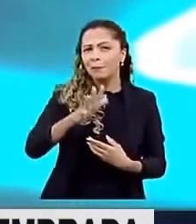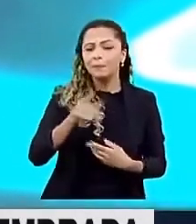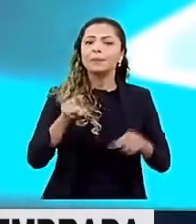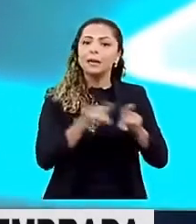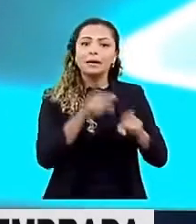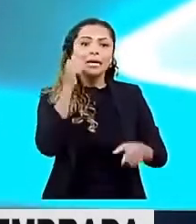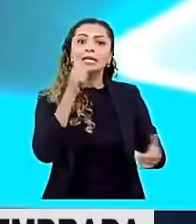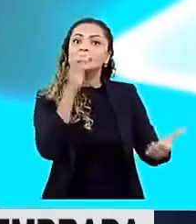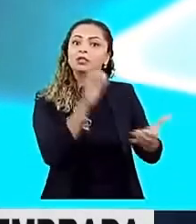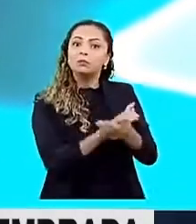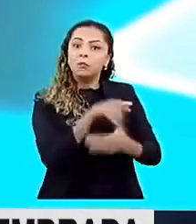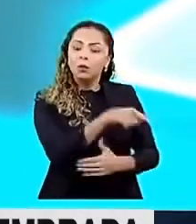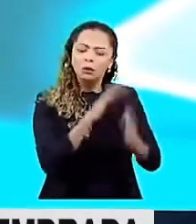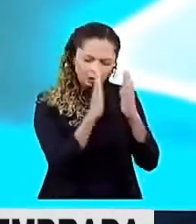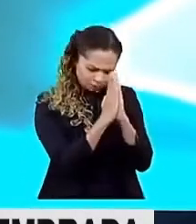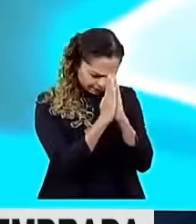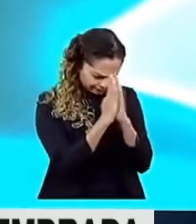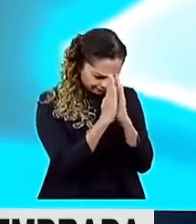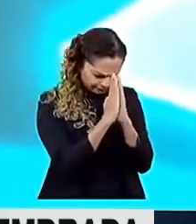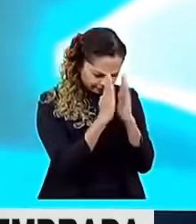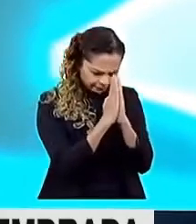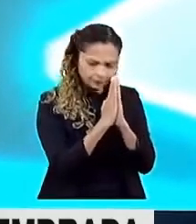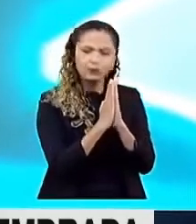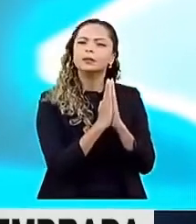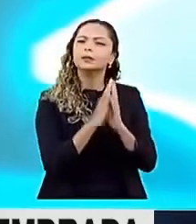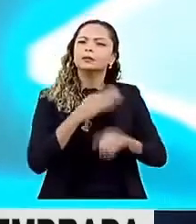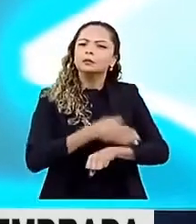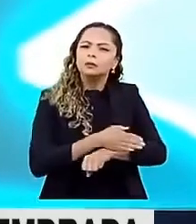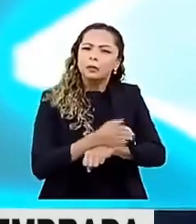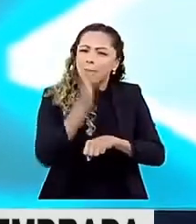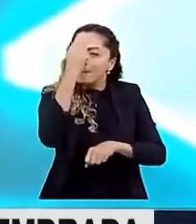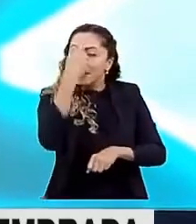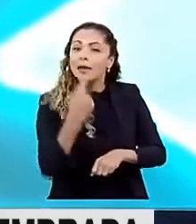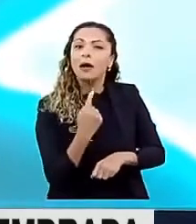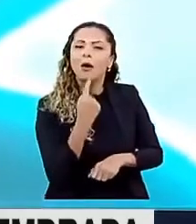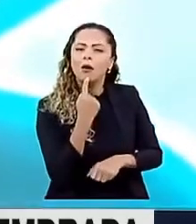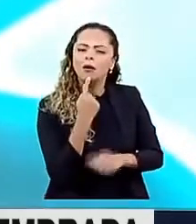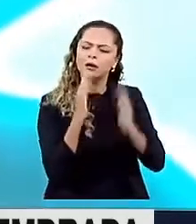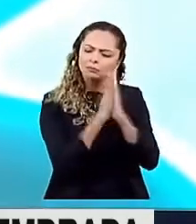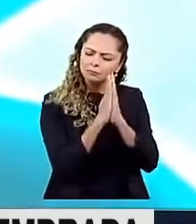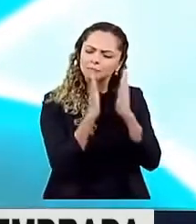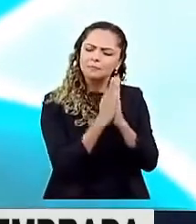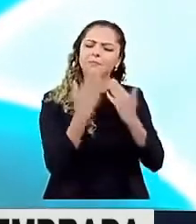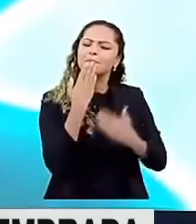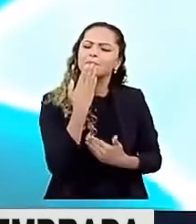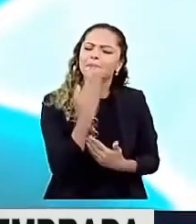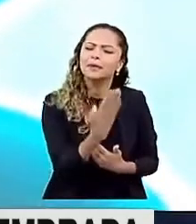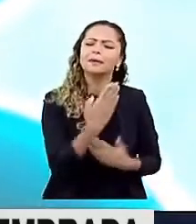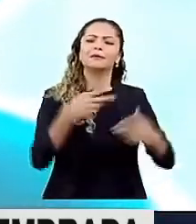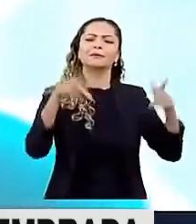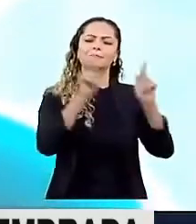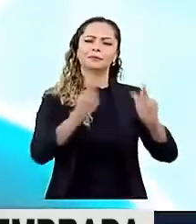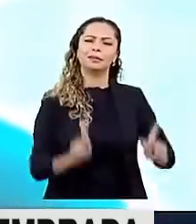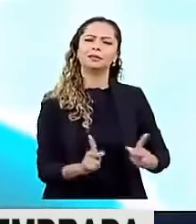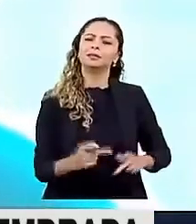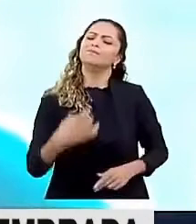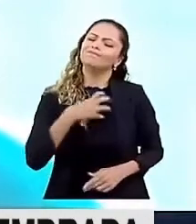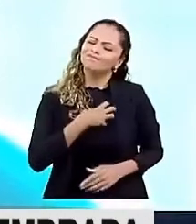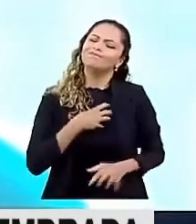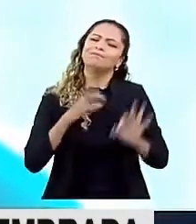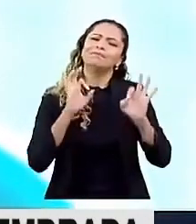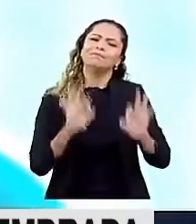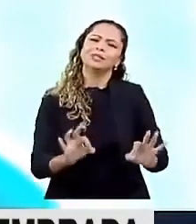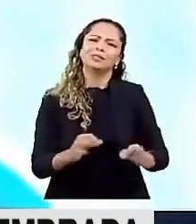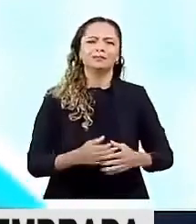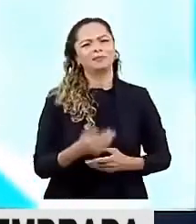oração também de mais de 30 minutos, pregando a paz. E eu ali, comovido, sentido com esse problema. Agora,